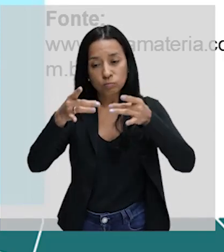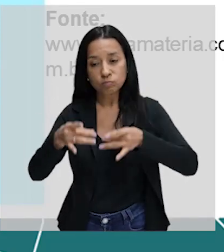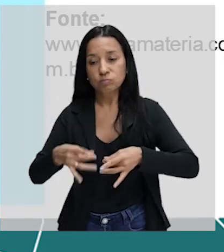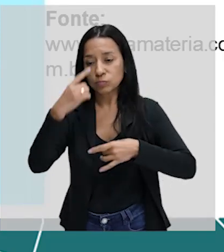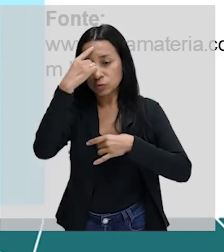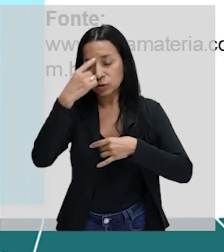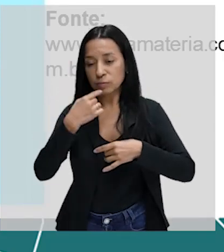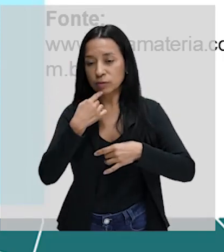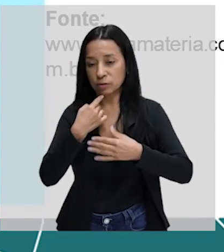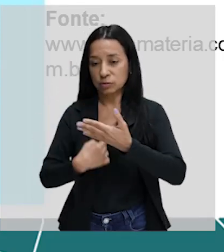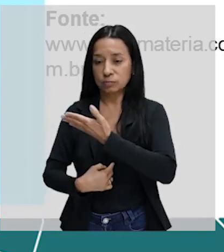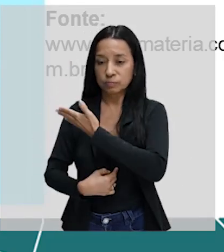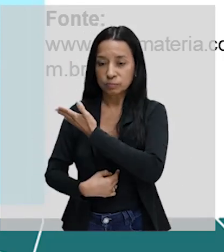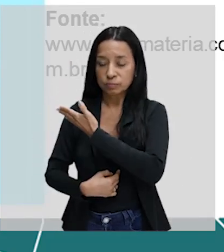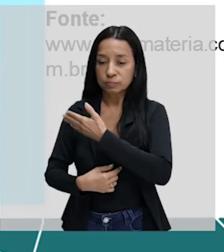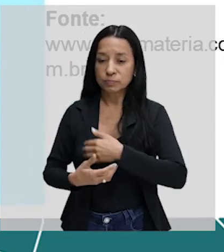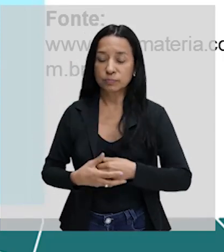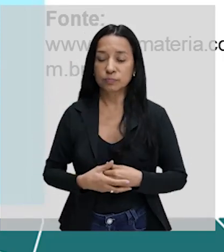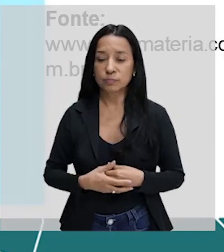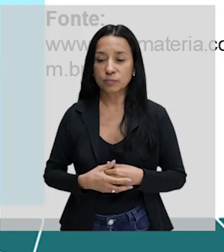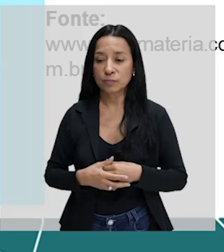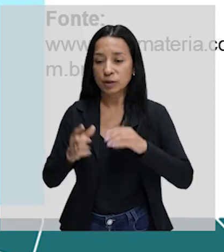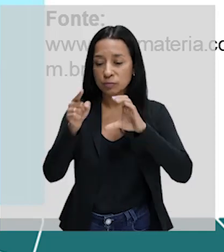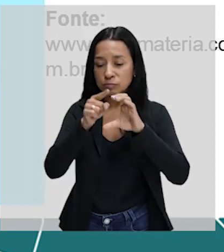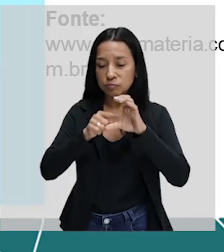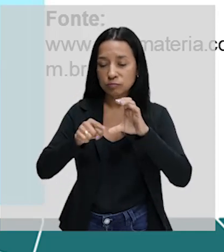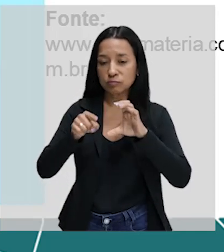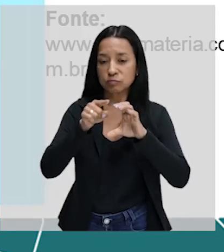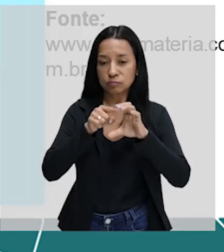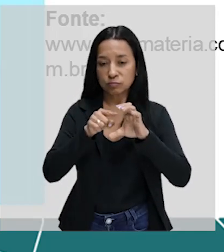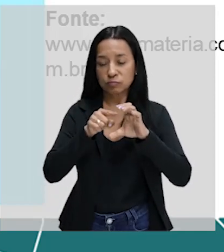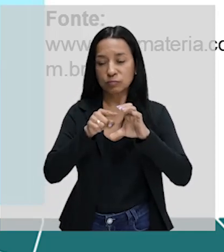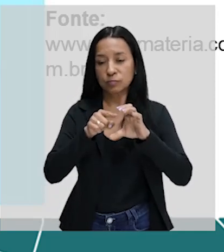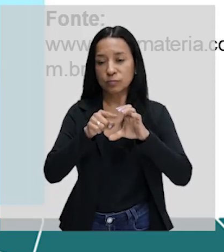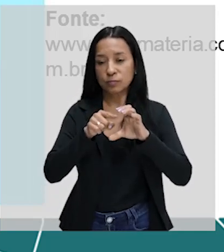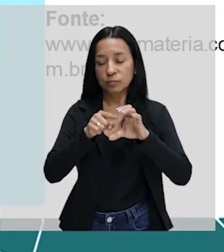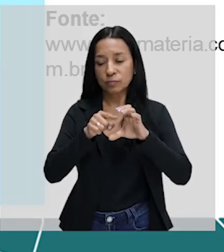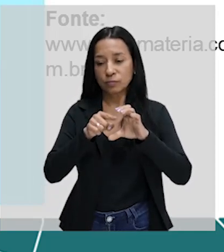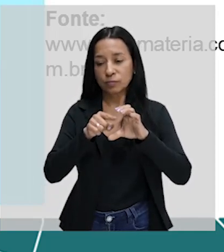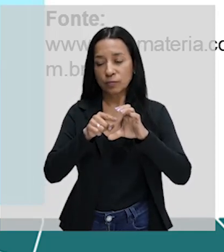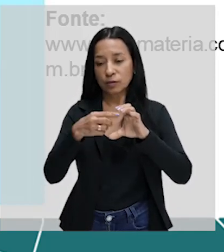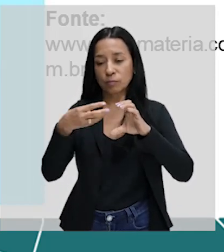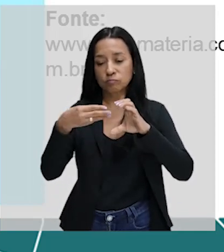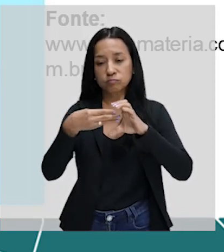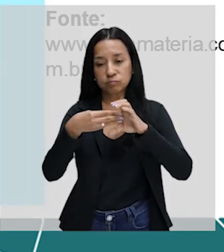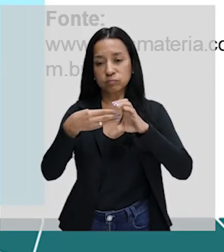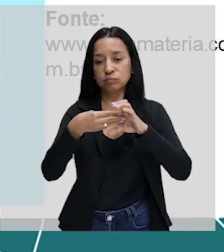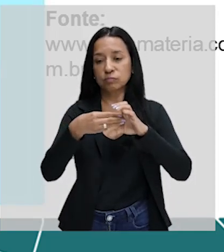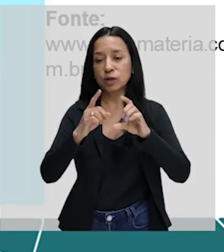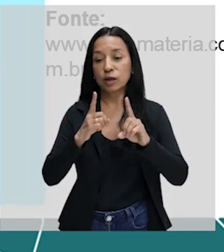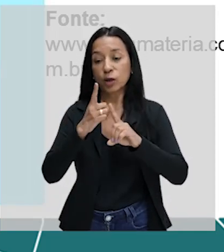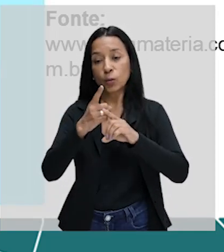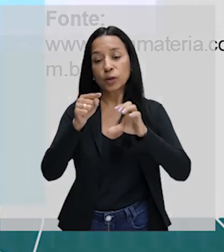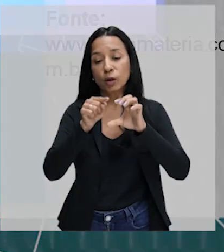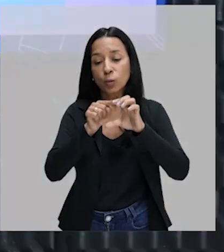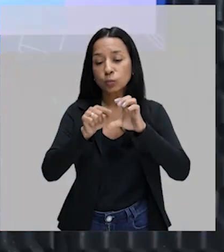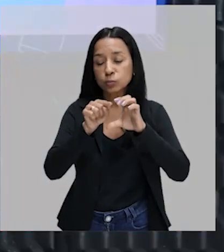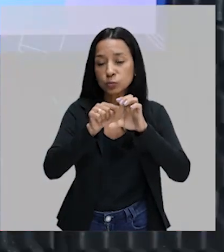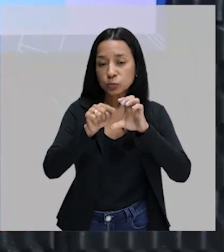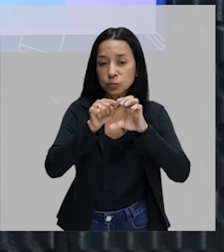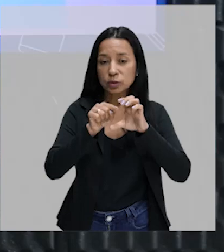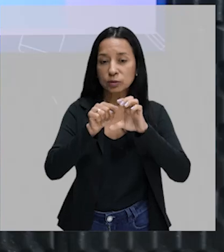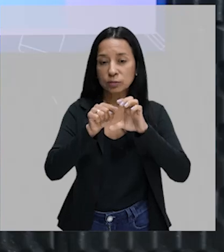aqui é o espaço interno de uma célula. Tá? Lá dentro da célula, onde nós vamos encontrar o núcleo. E o